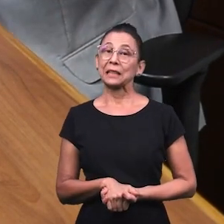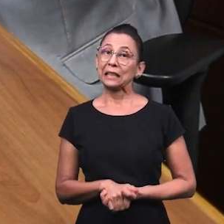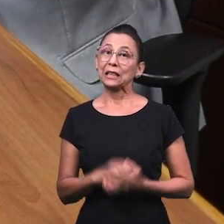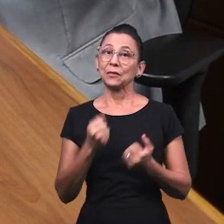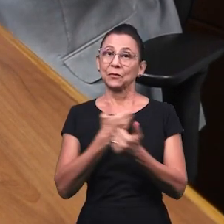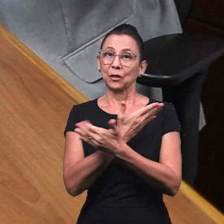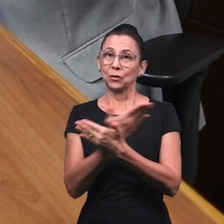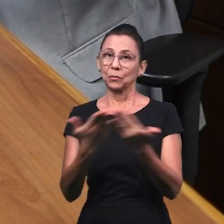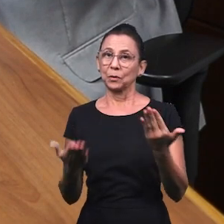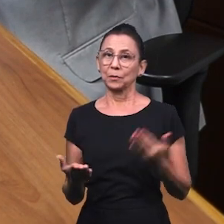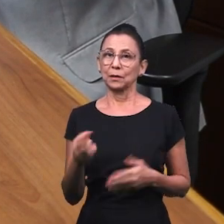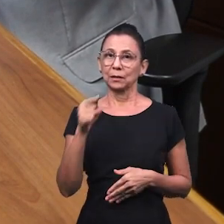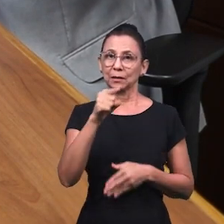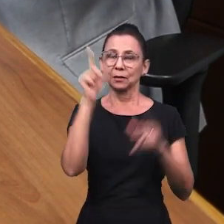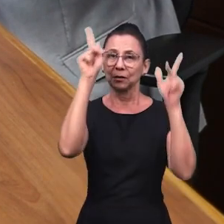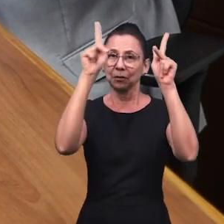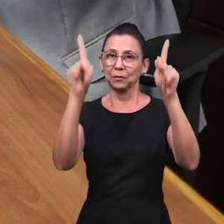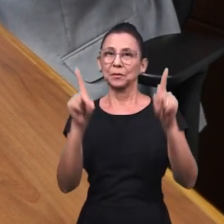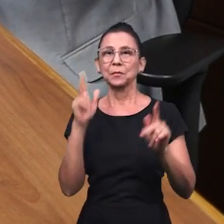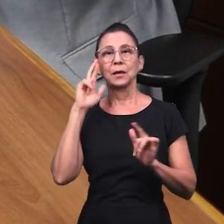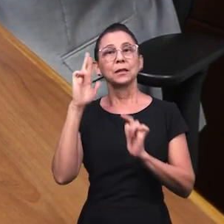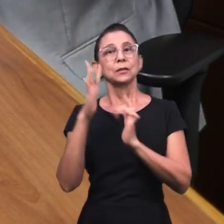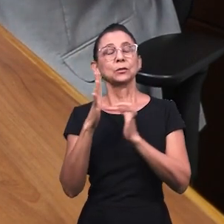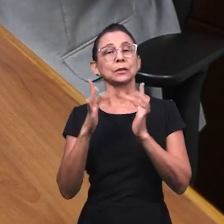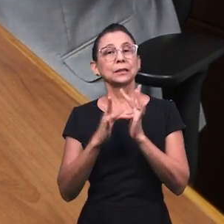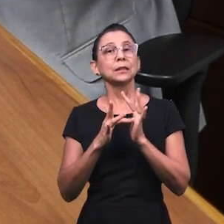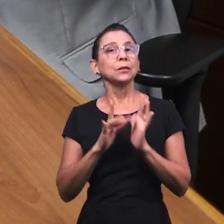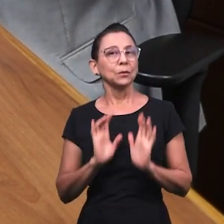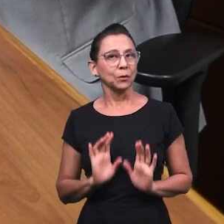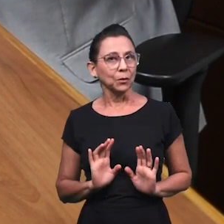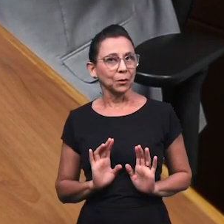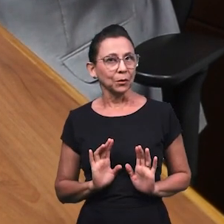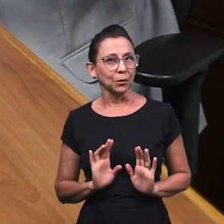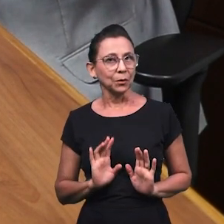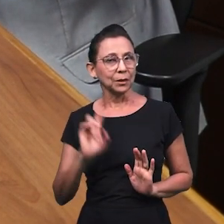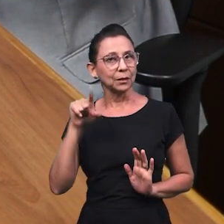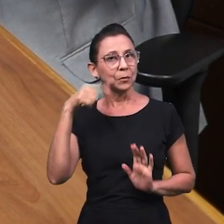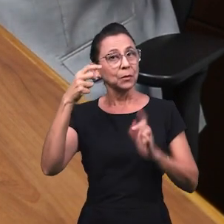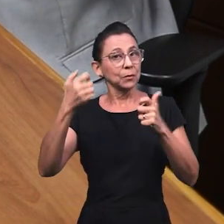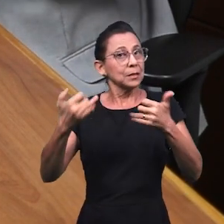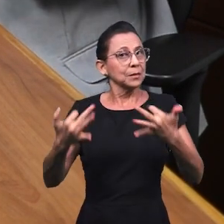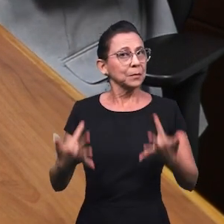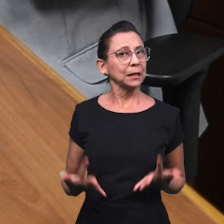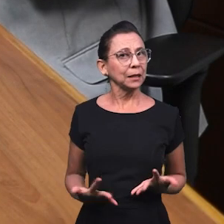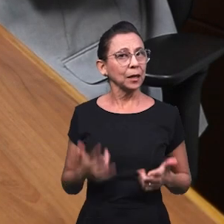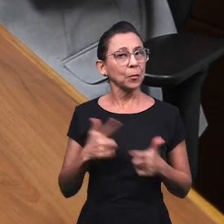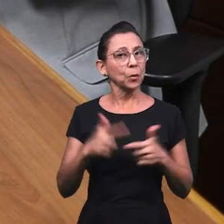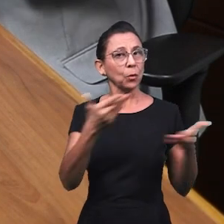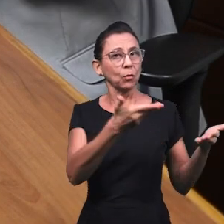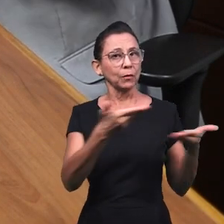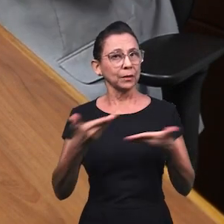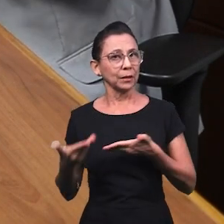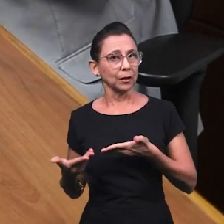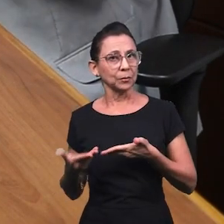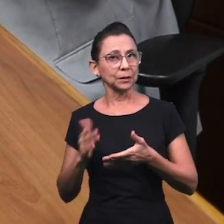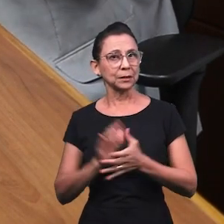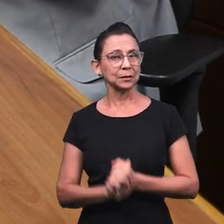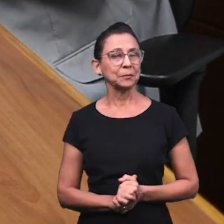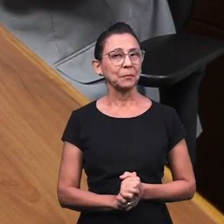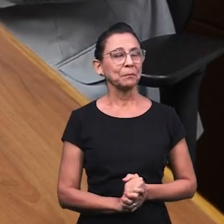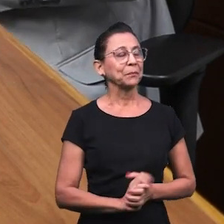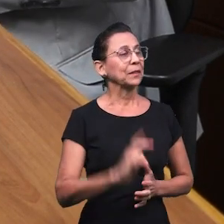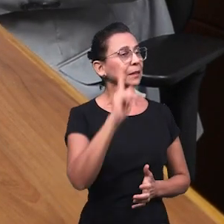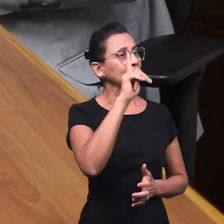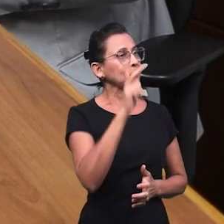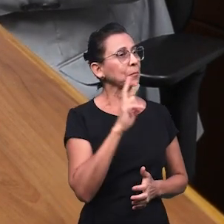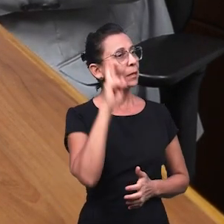saudar você agora com a paz do Senhor. E depois eu vou explicar por que a gente trouxe o Carlos aqui. Carlos, a